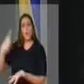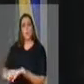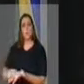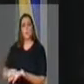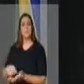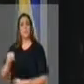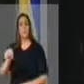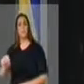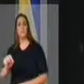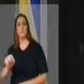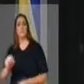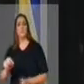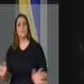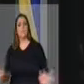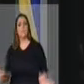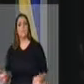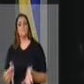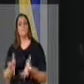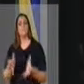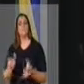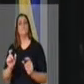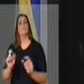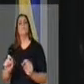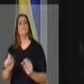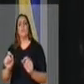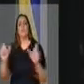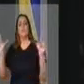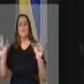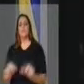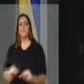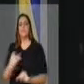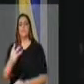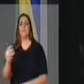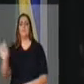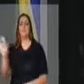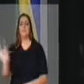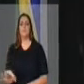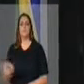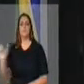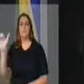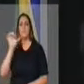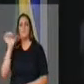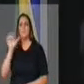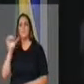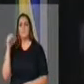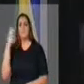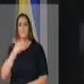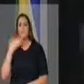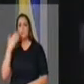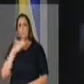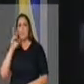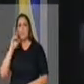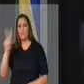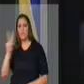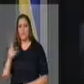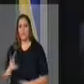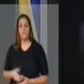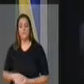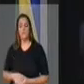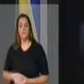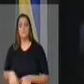de 30% de bebidas açucaradas, fizemos um compromisso de aumentar